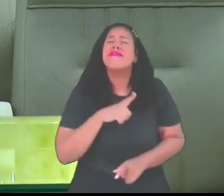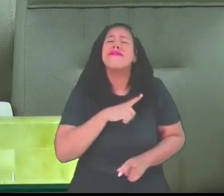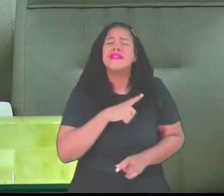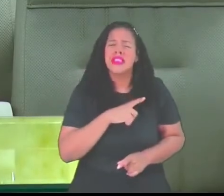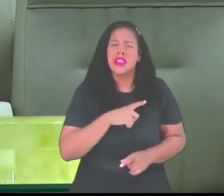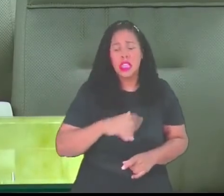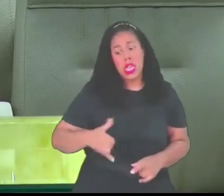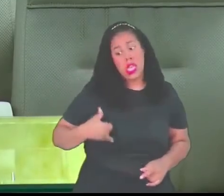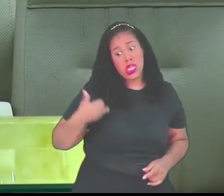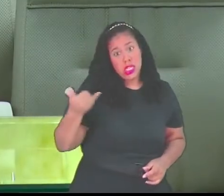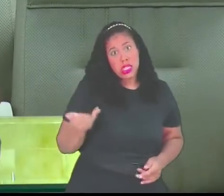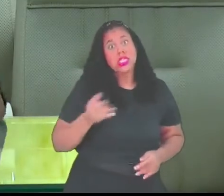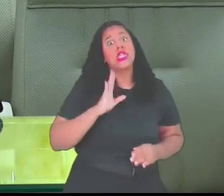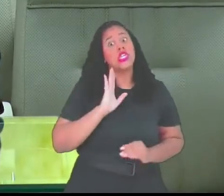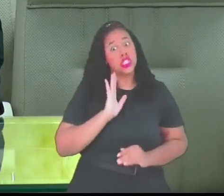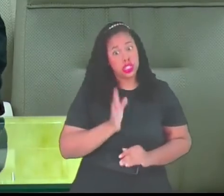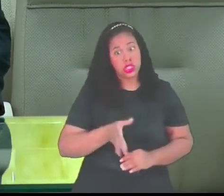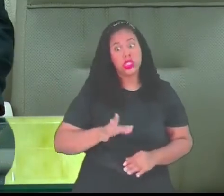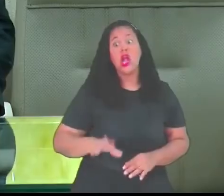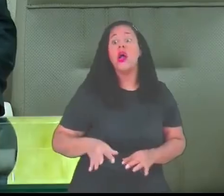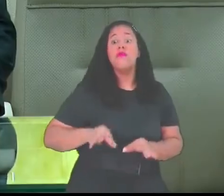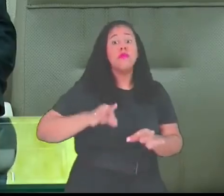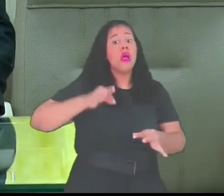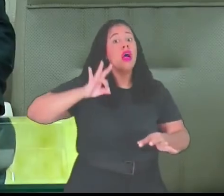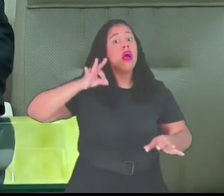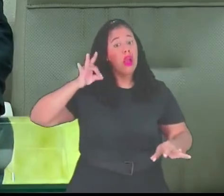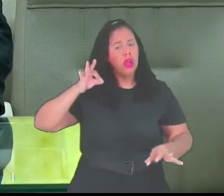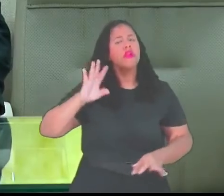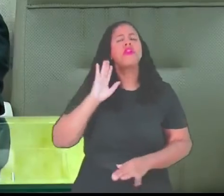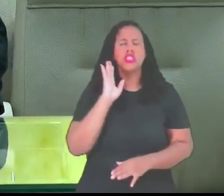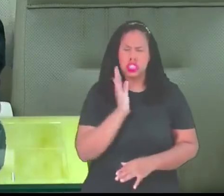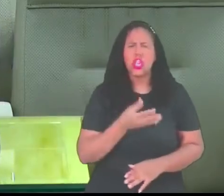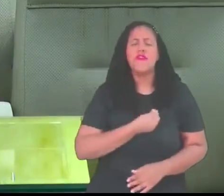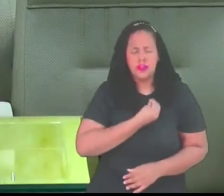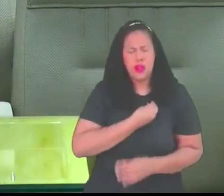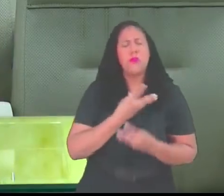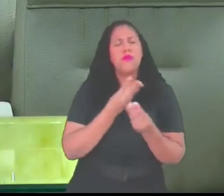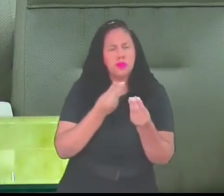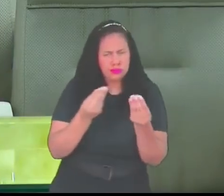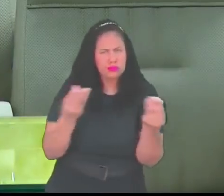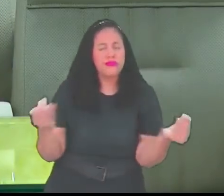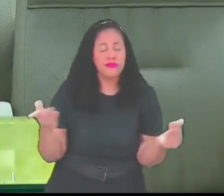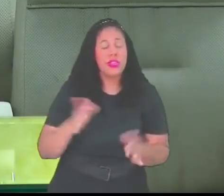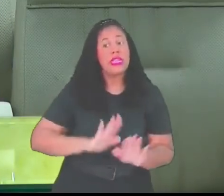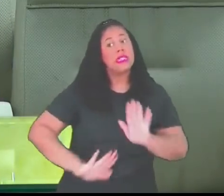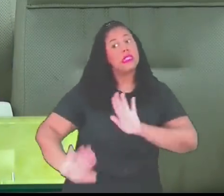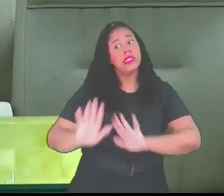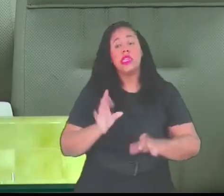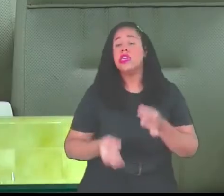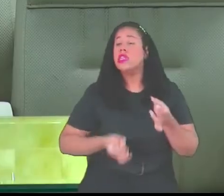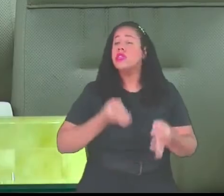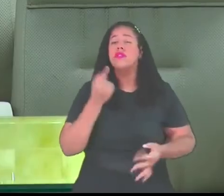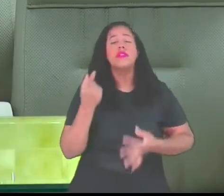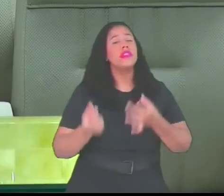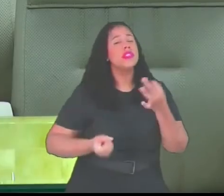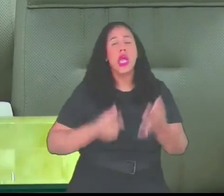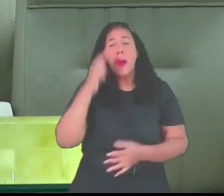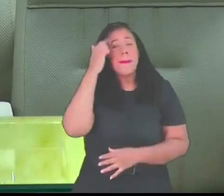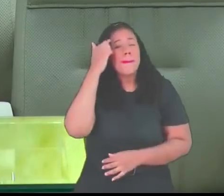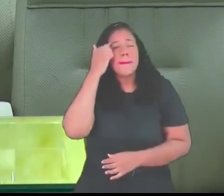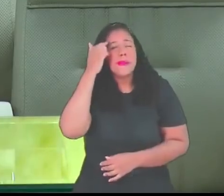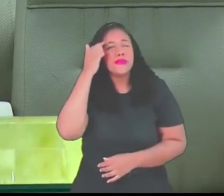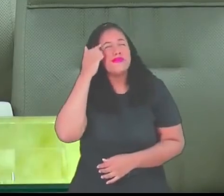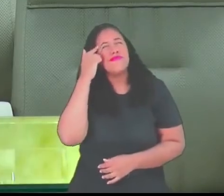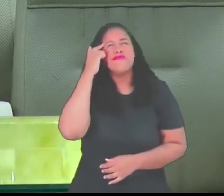pouco mais alongada, que já viveu um certo tempo, Talvez a preocupação não seja